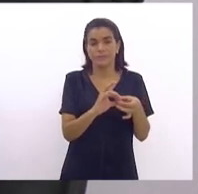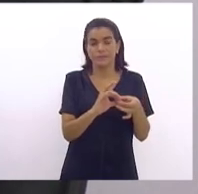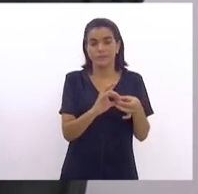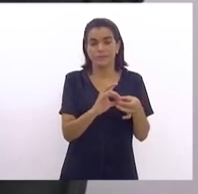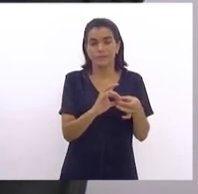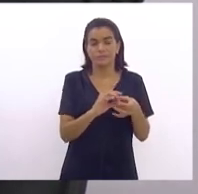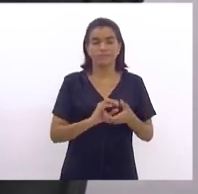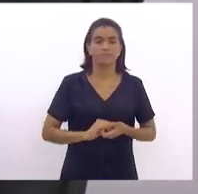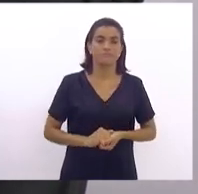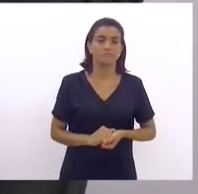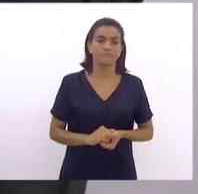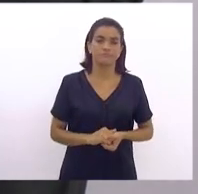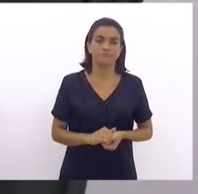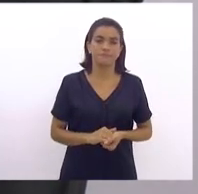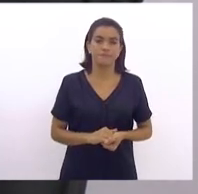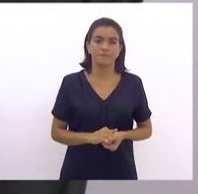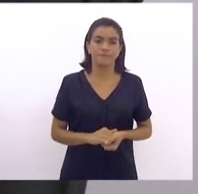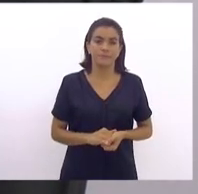Que emenda eu fiz aqui?